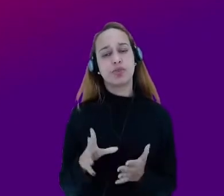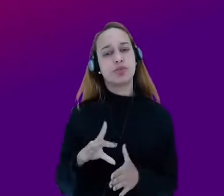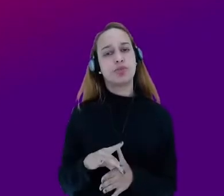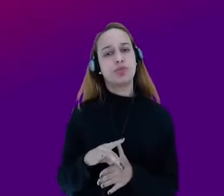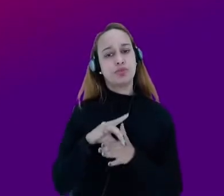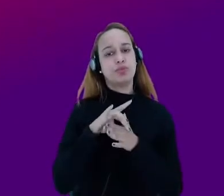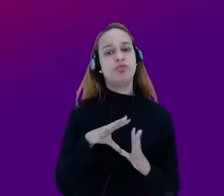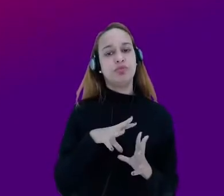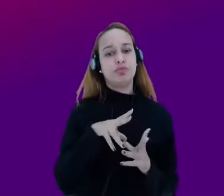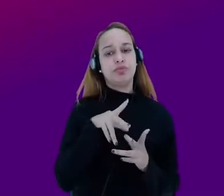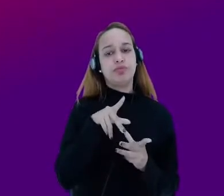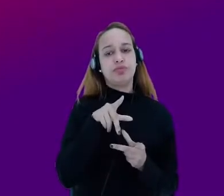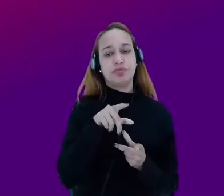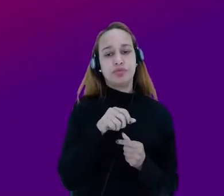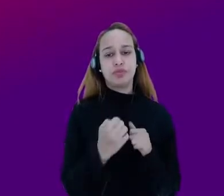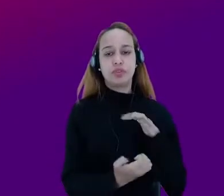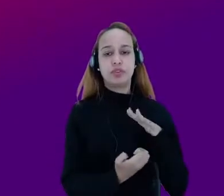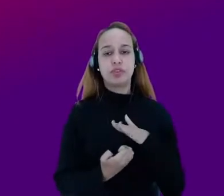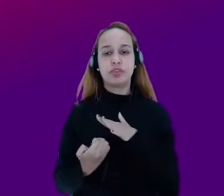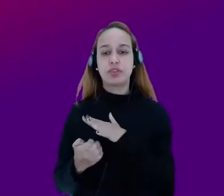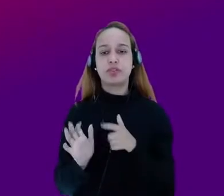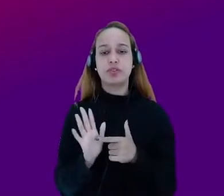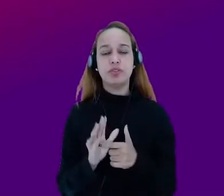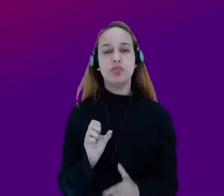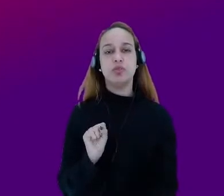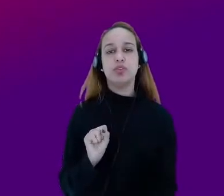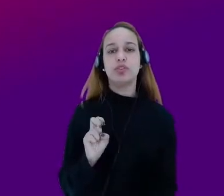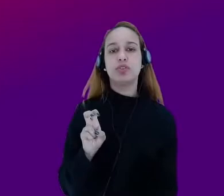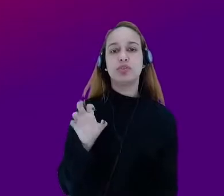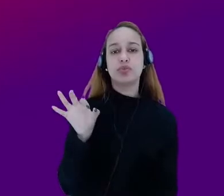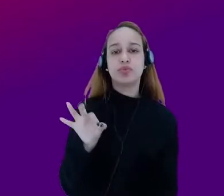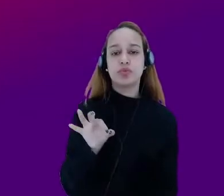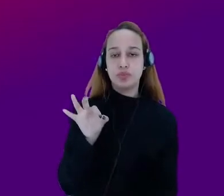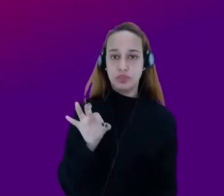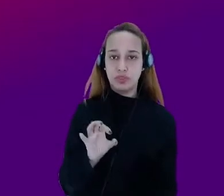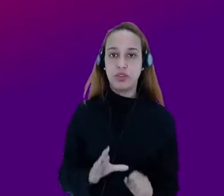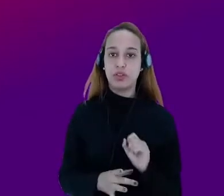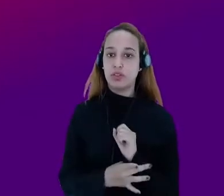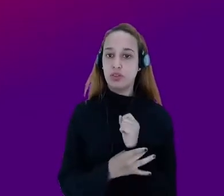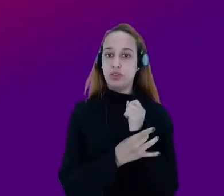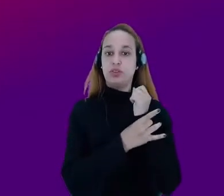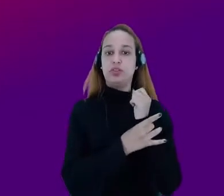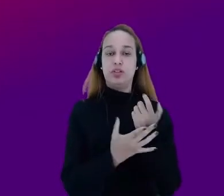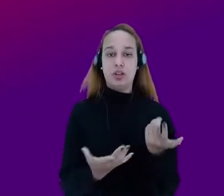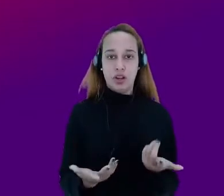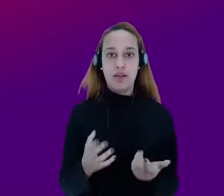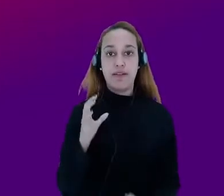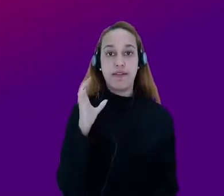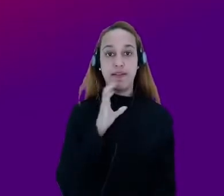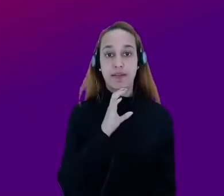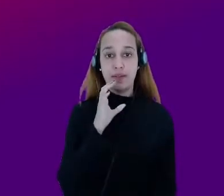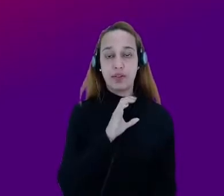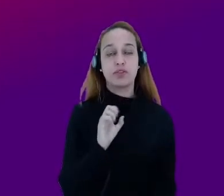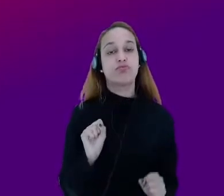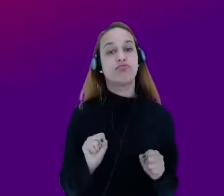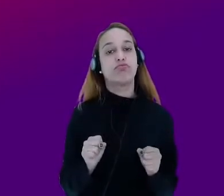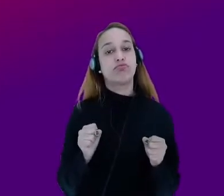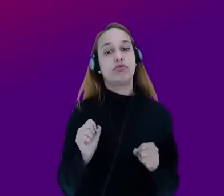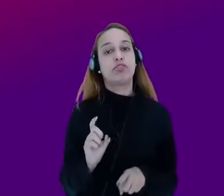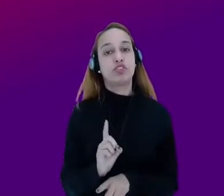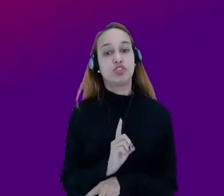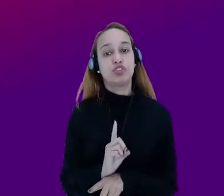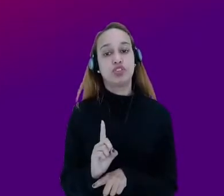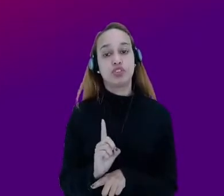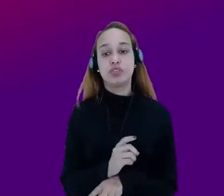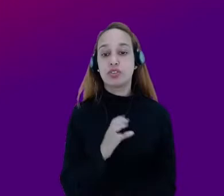que 85% dos CEOs das seguradoras do mundo inteiro confirmaram que a pandemia acelerou seus esforços de digitalização